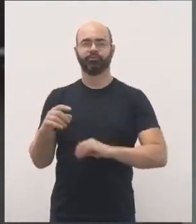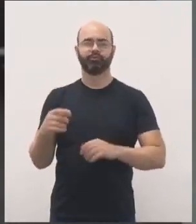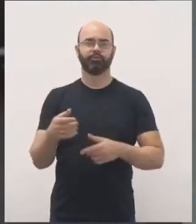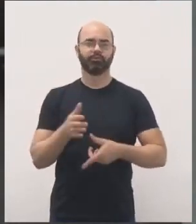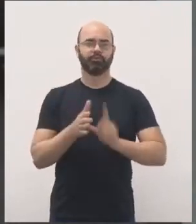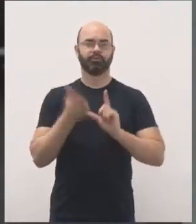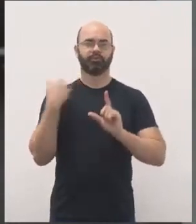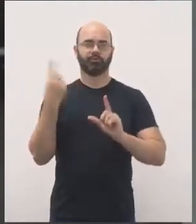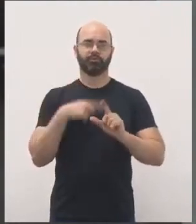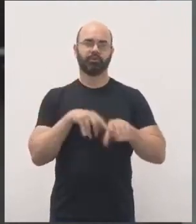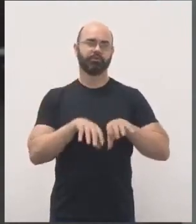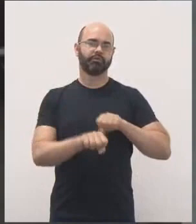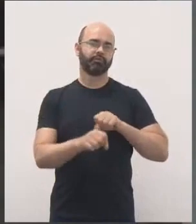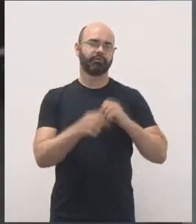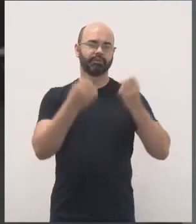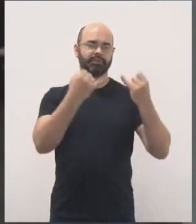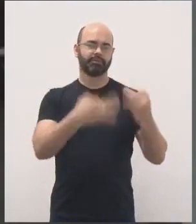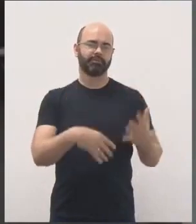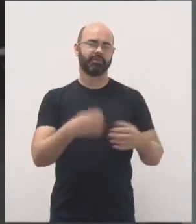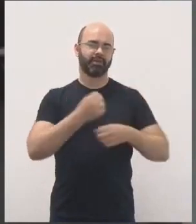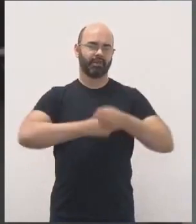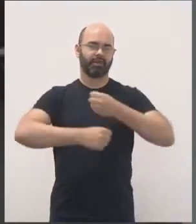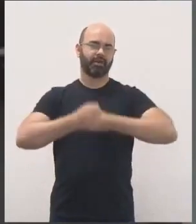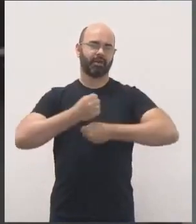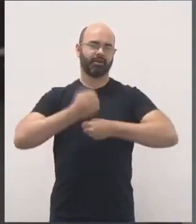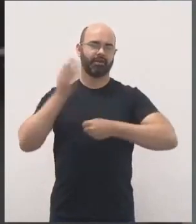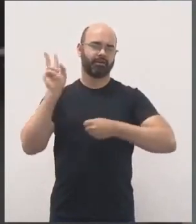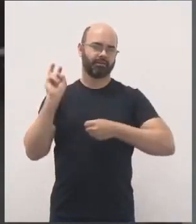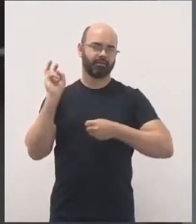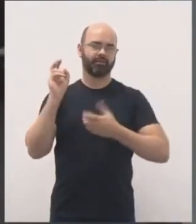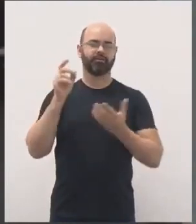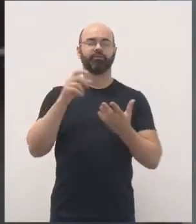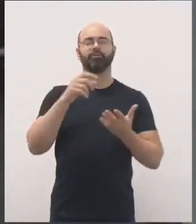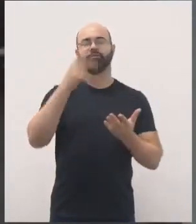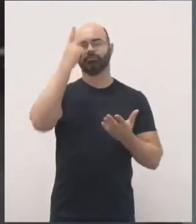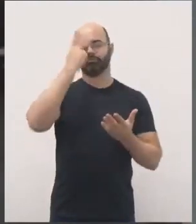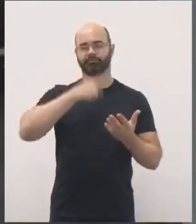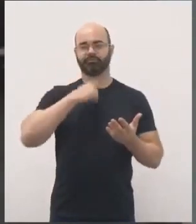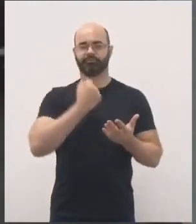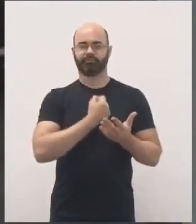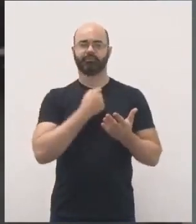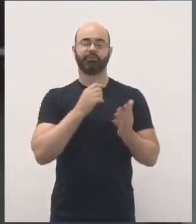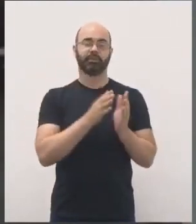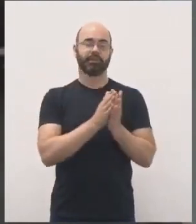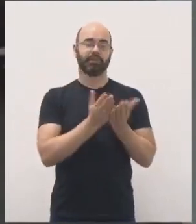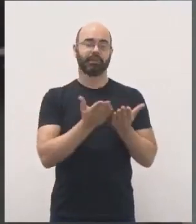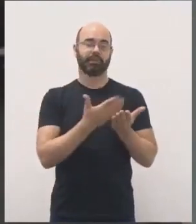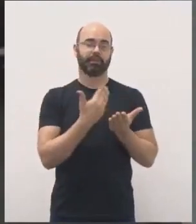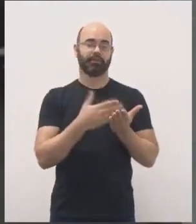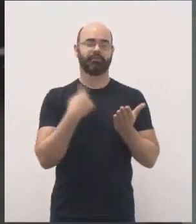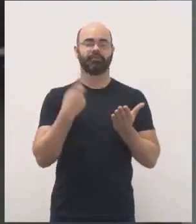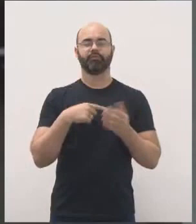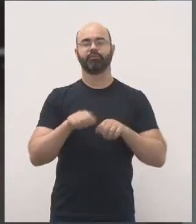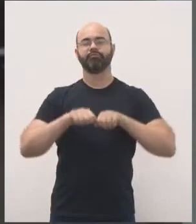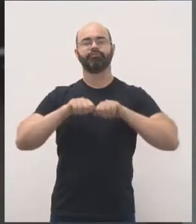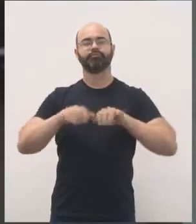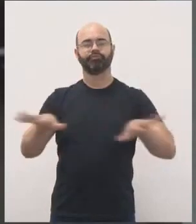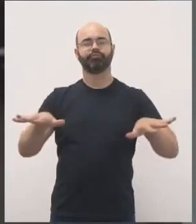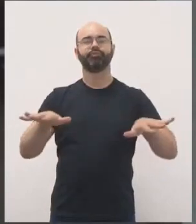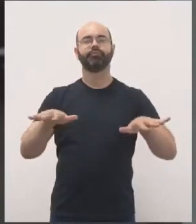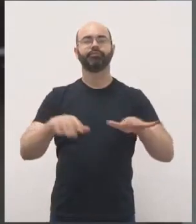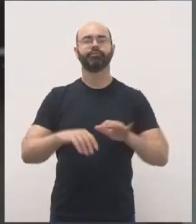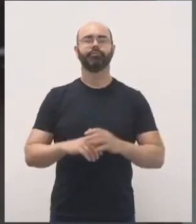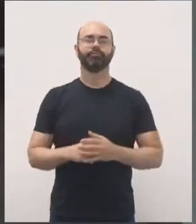abordar suicídio o ano passado, a gente fez o livro, né, que a gente publicou recentemente e que tenho certeza